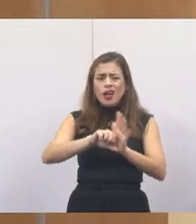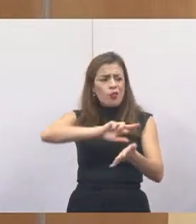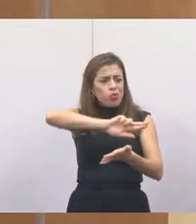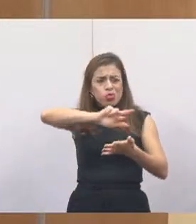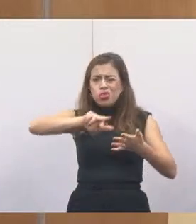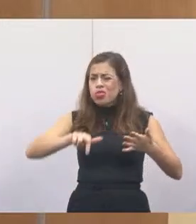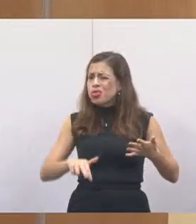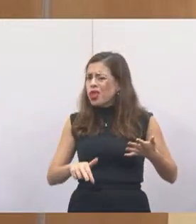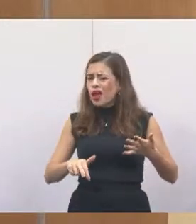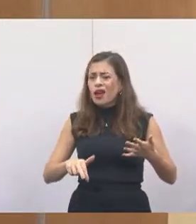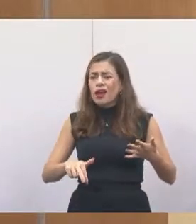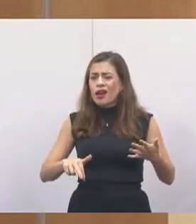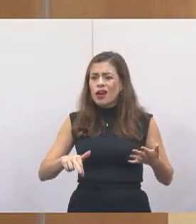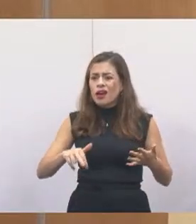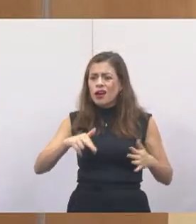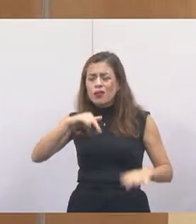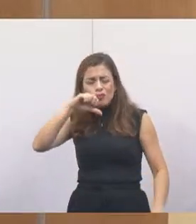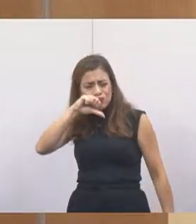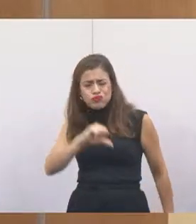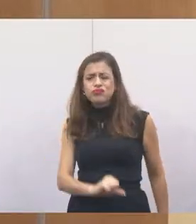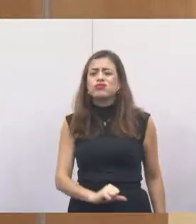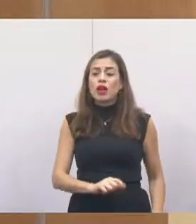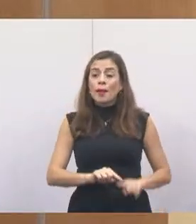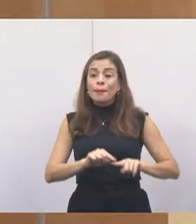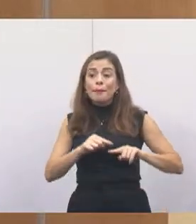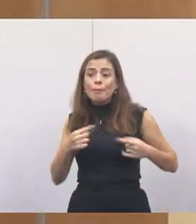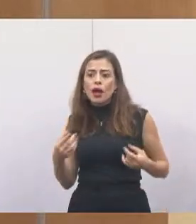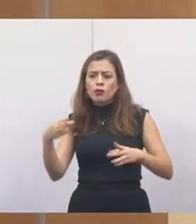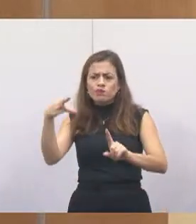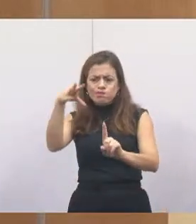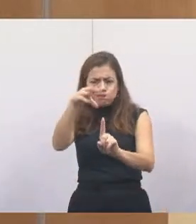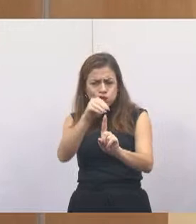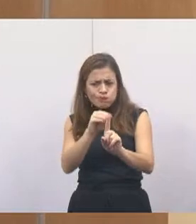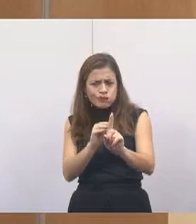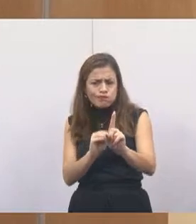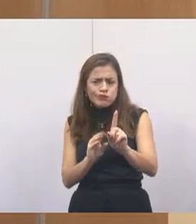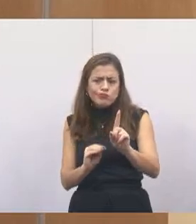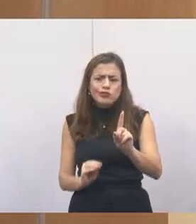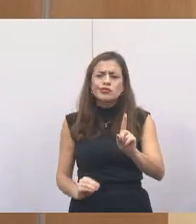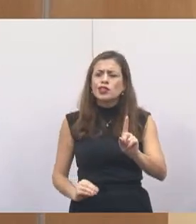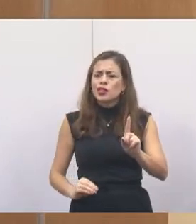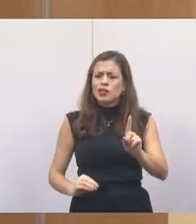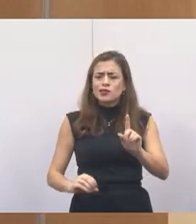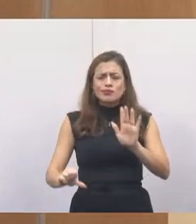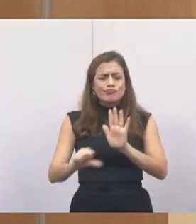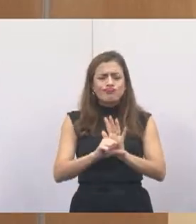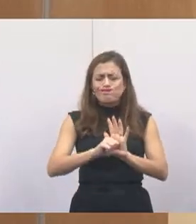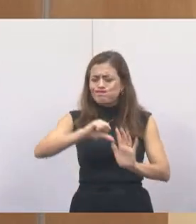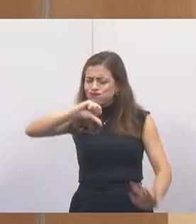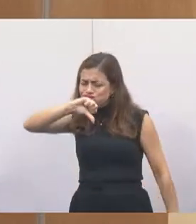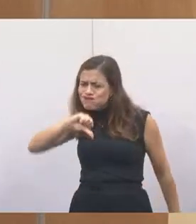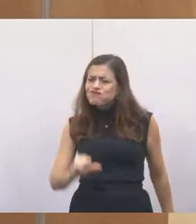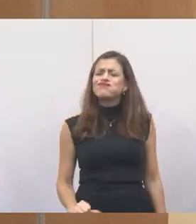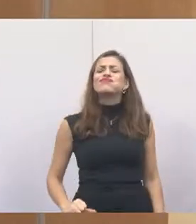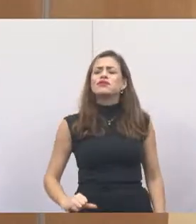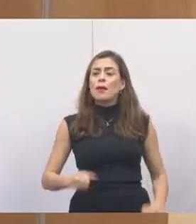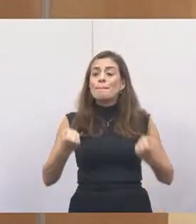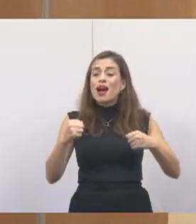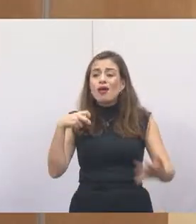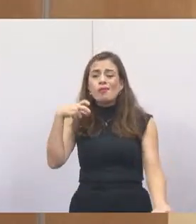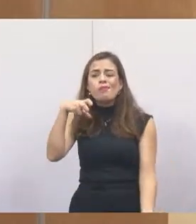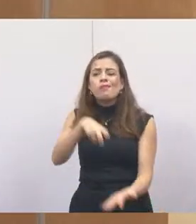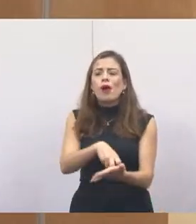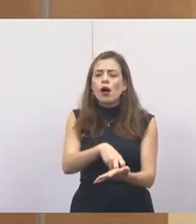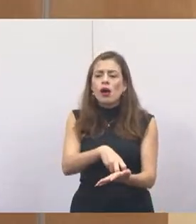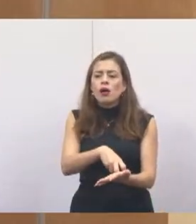abusar da dignidade sexual das nossas crianças é crime hediondo, e essa pessoa tem que ser punida severamente.